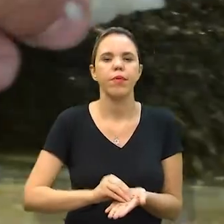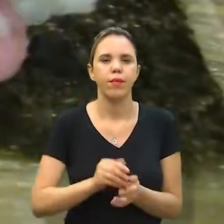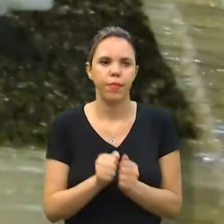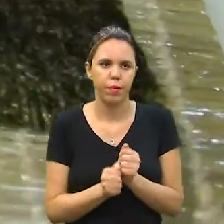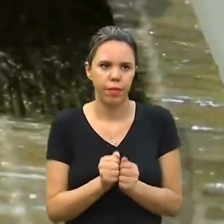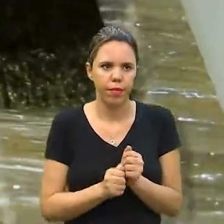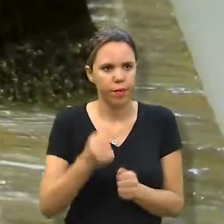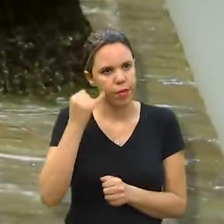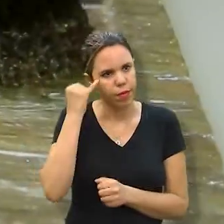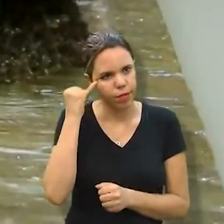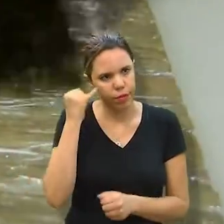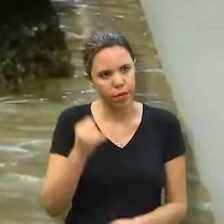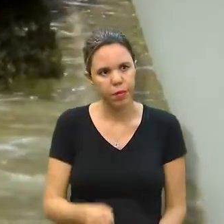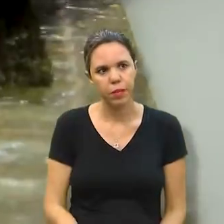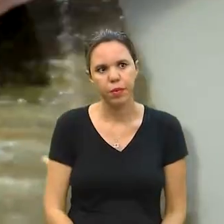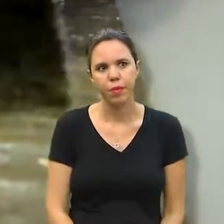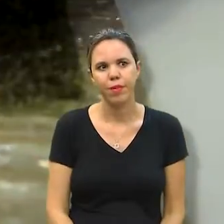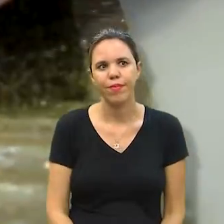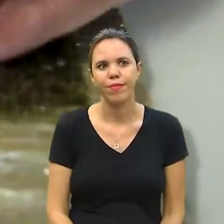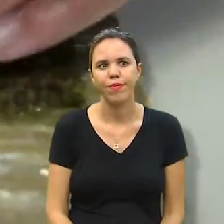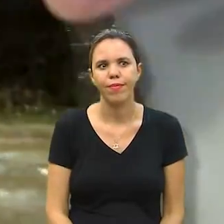adicionar o arroz japonês